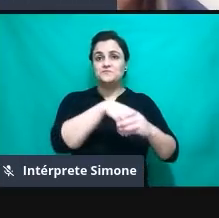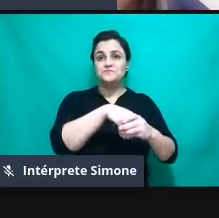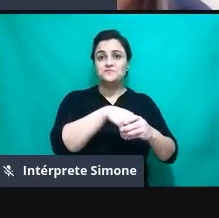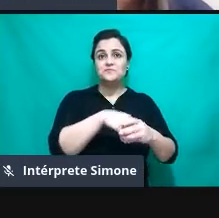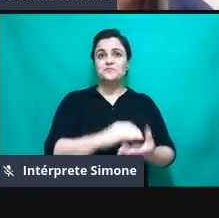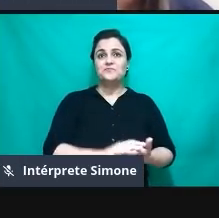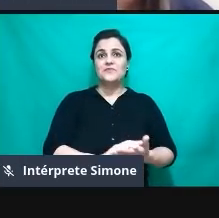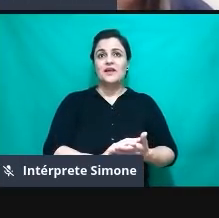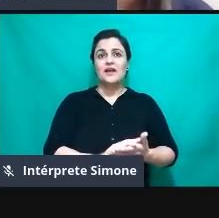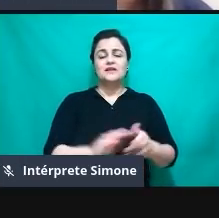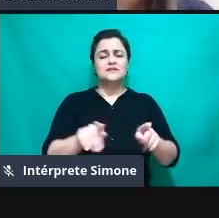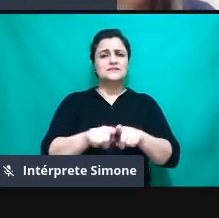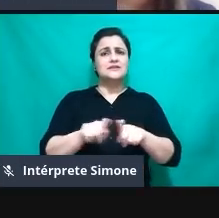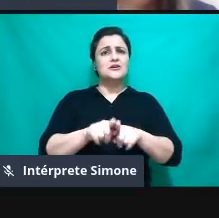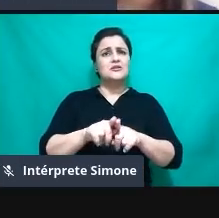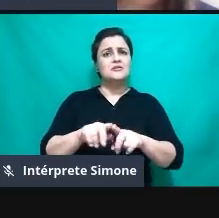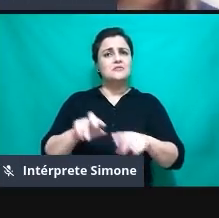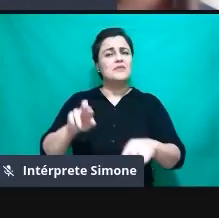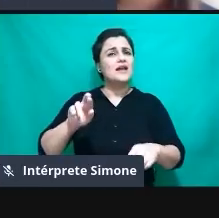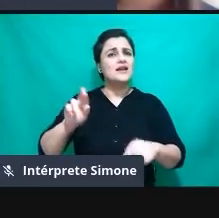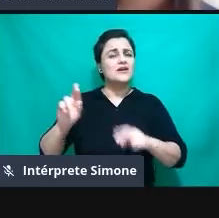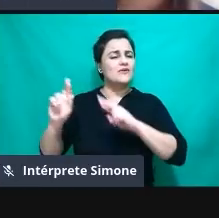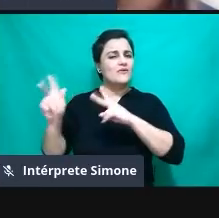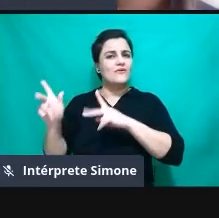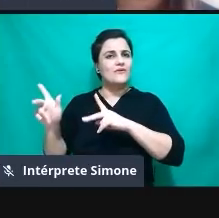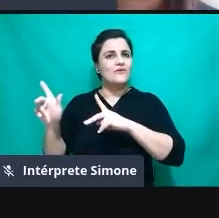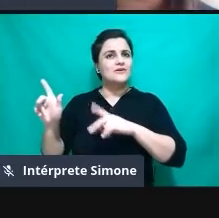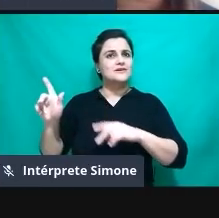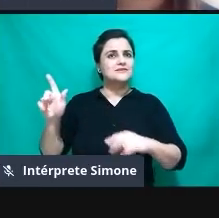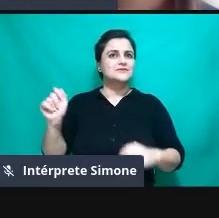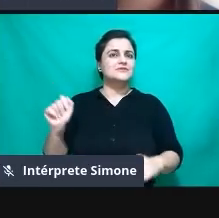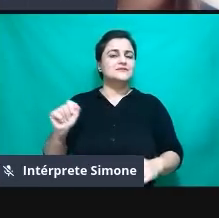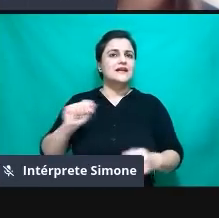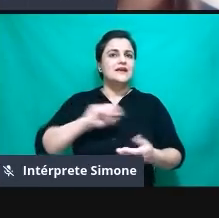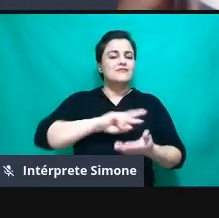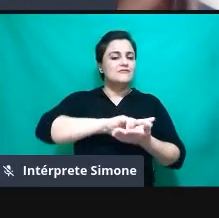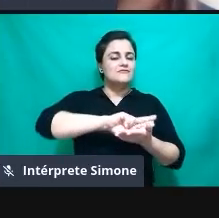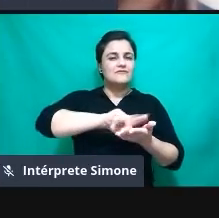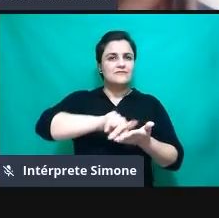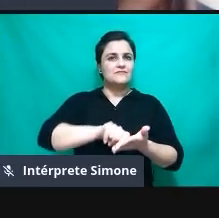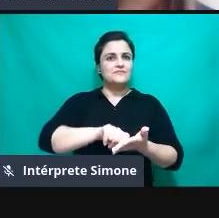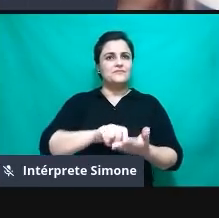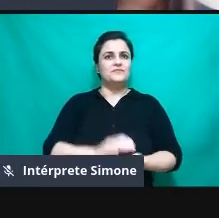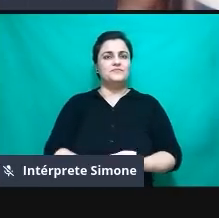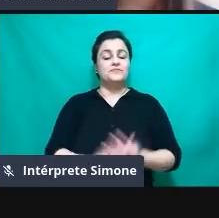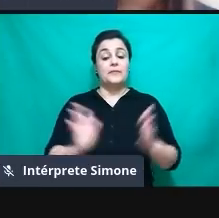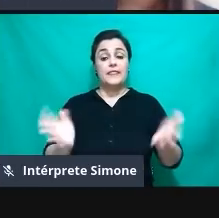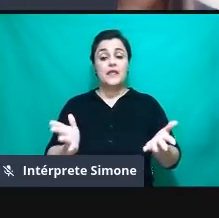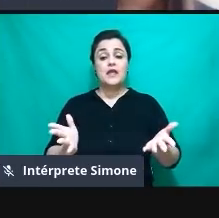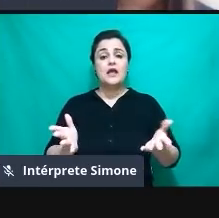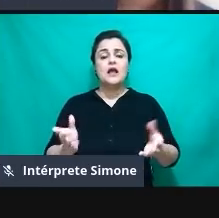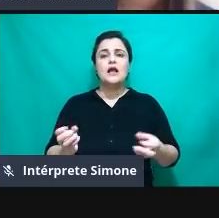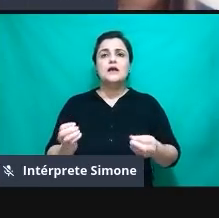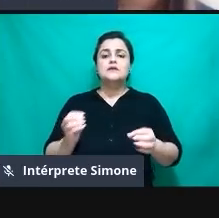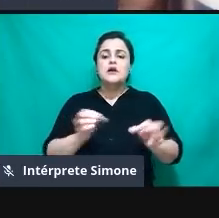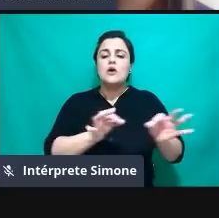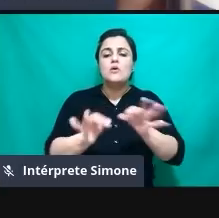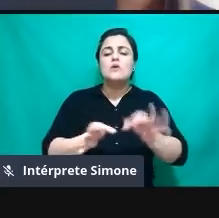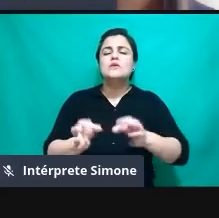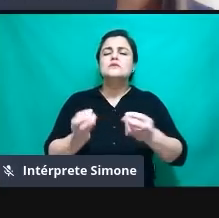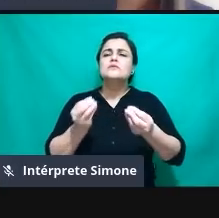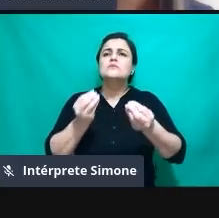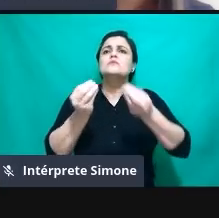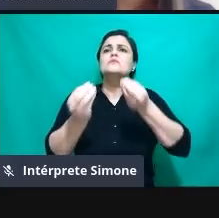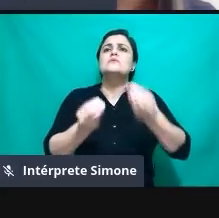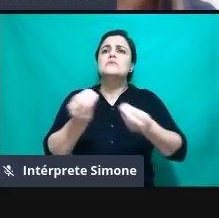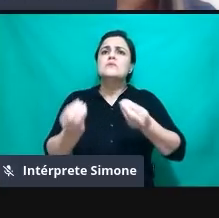curriculares. E nós vamos falar um pouquinho, então, dessa organização, como se dá essa organização dentro do componente curricular língua